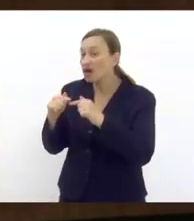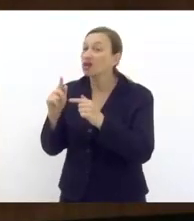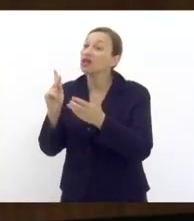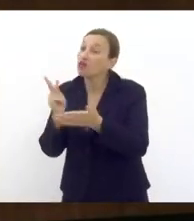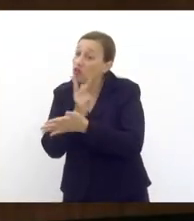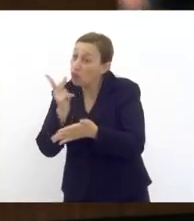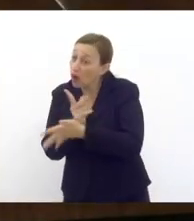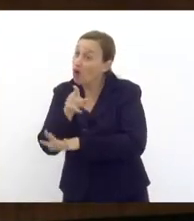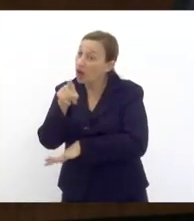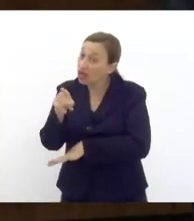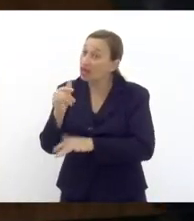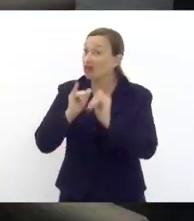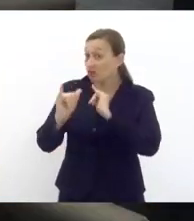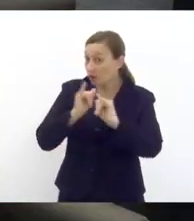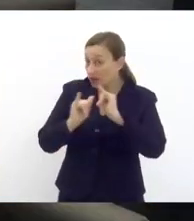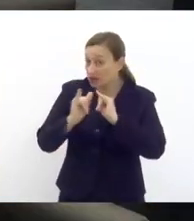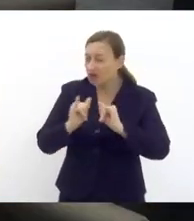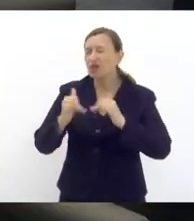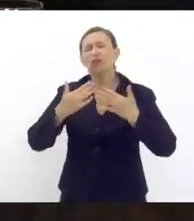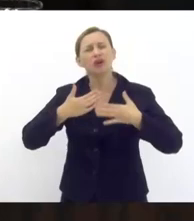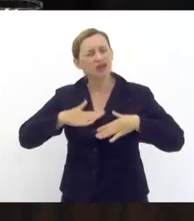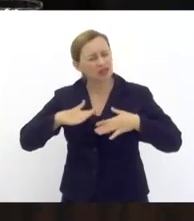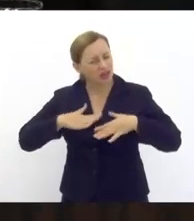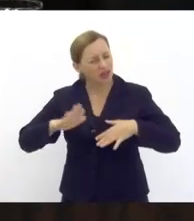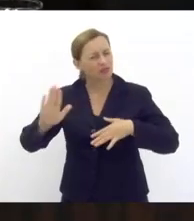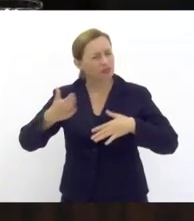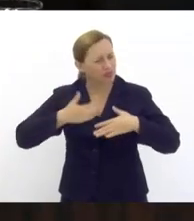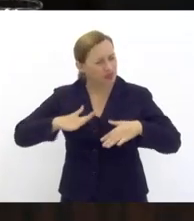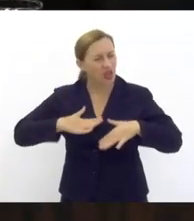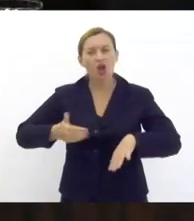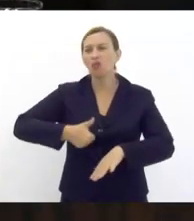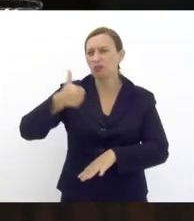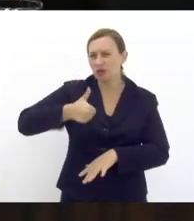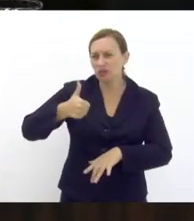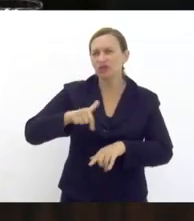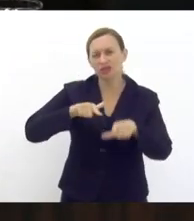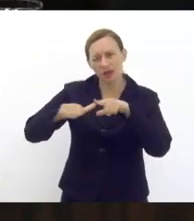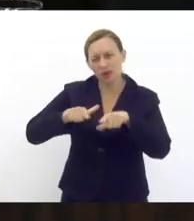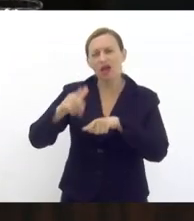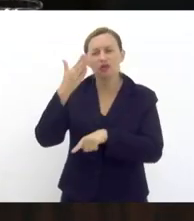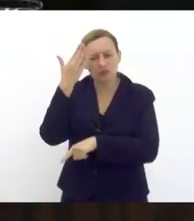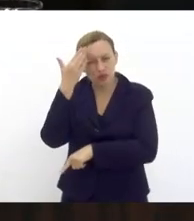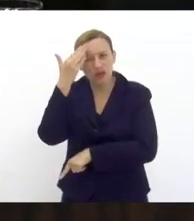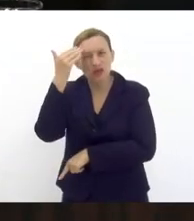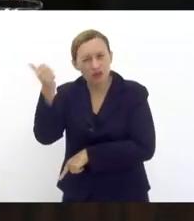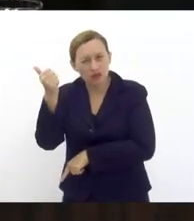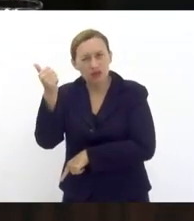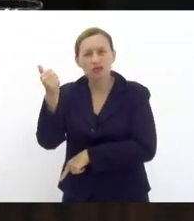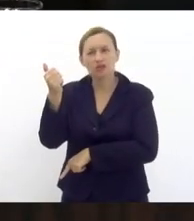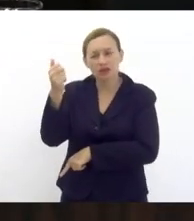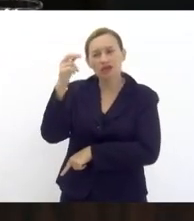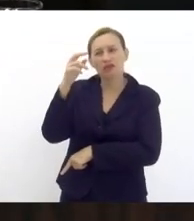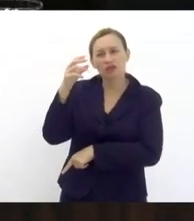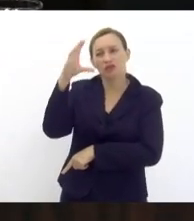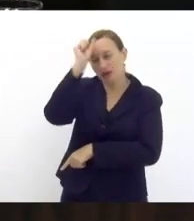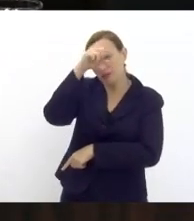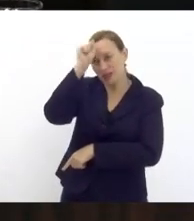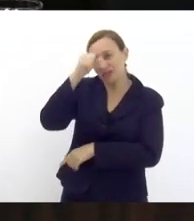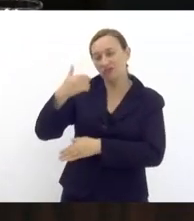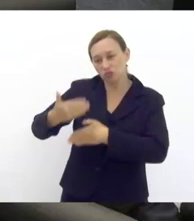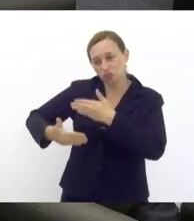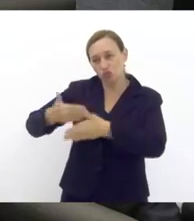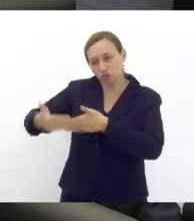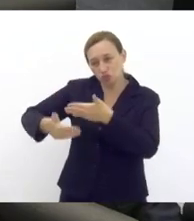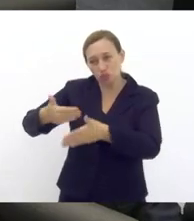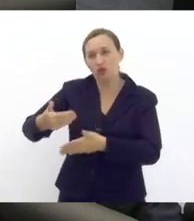aí isso? É, mas o senhor vai ajustar. Esse é o primeiro mandato, a gente vai ajustando de acordo com a nossa vida.